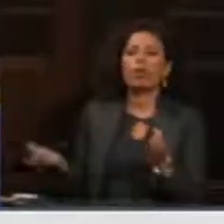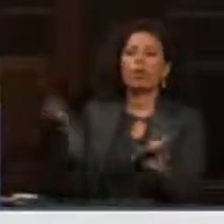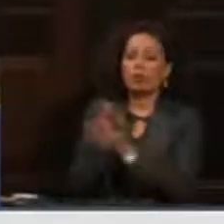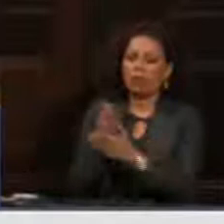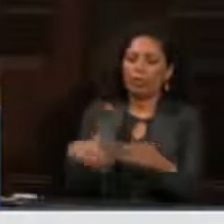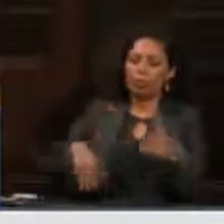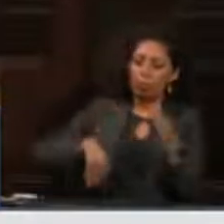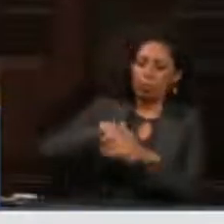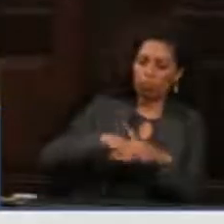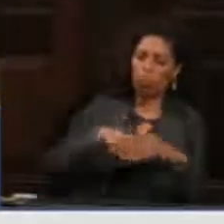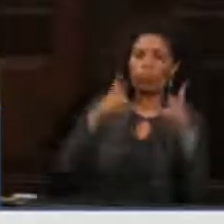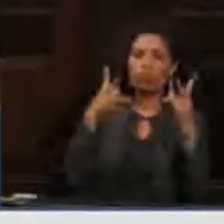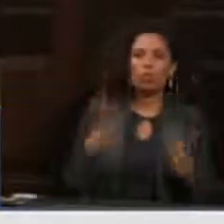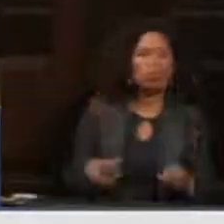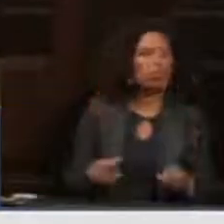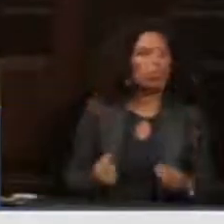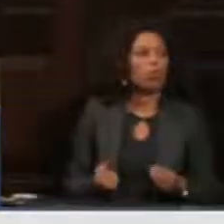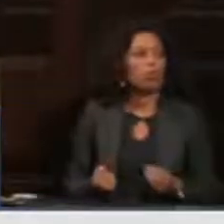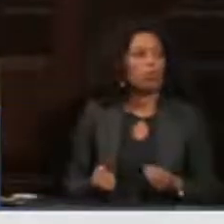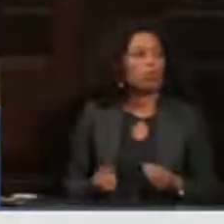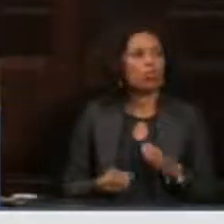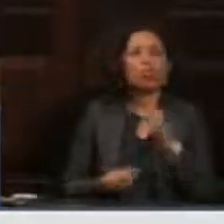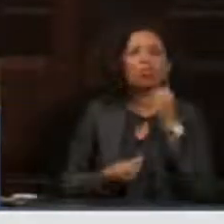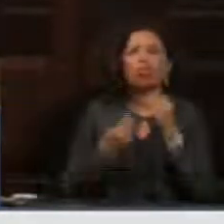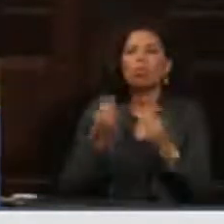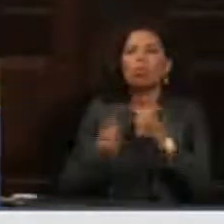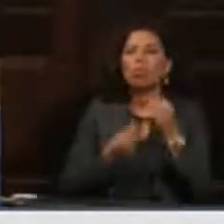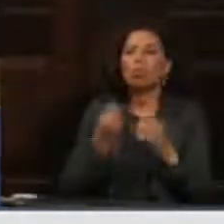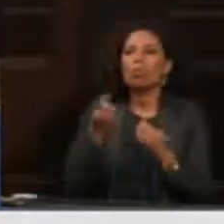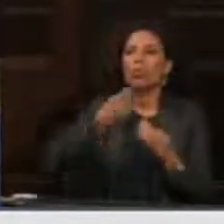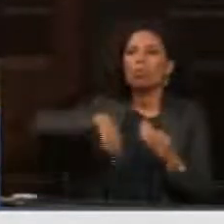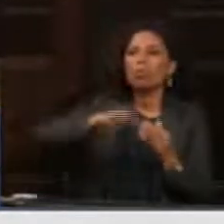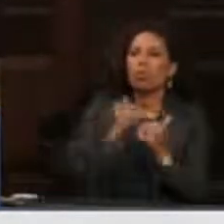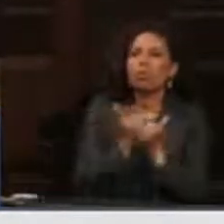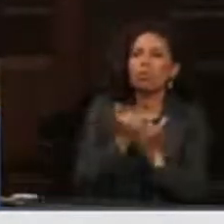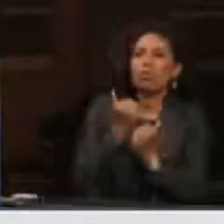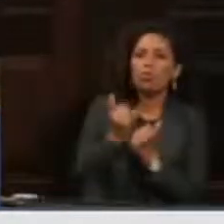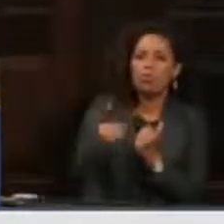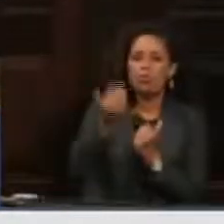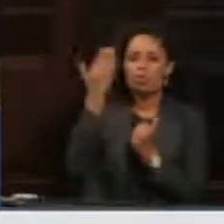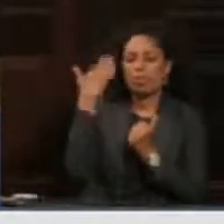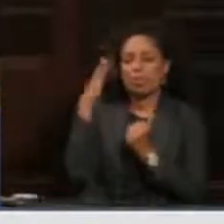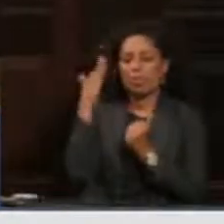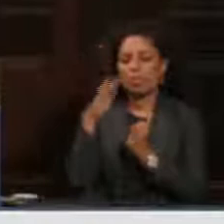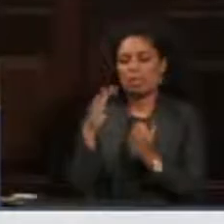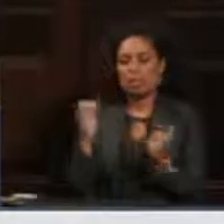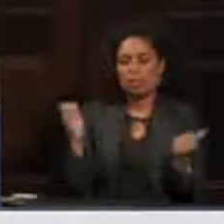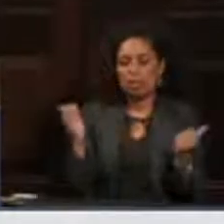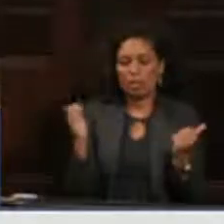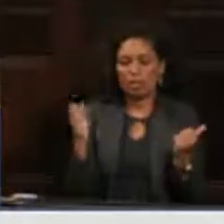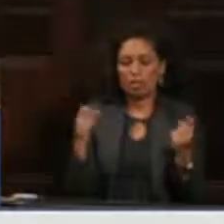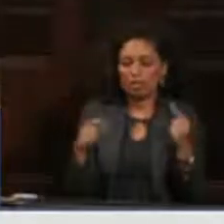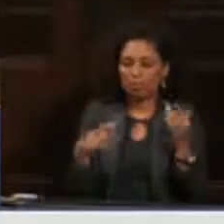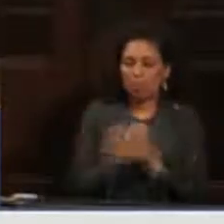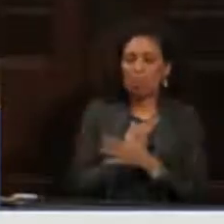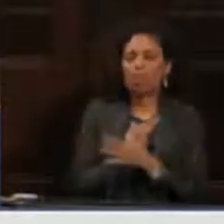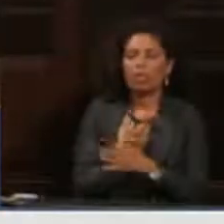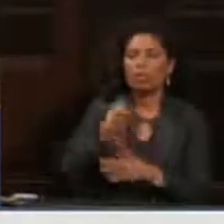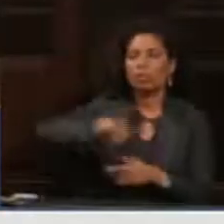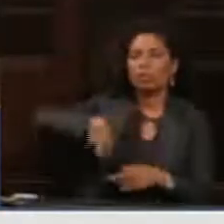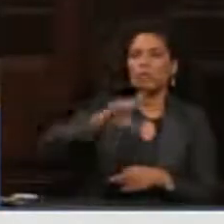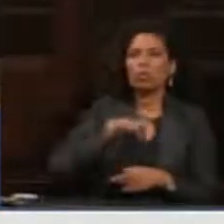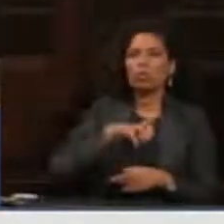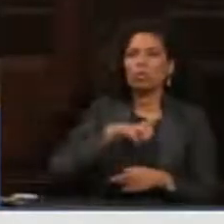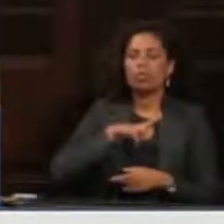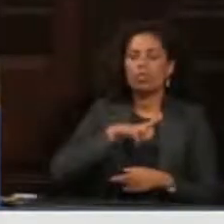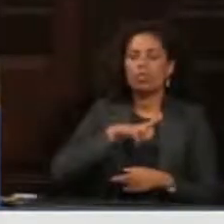coisa. Como que a gente começa a entender que isso são grandes eventos? Que nós temos 4 grandes